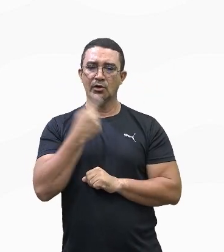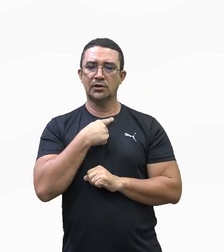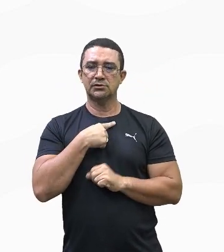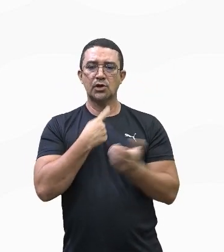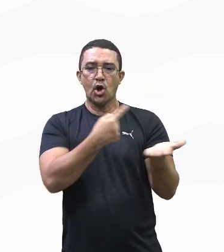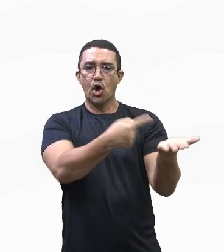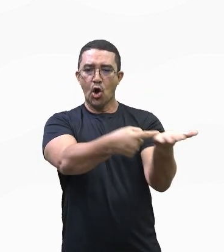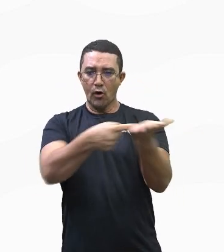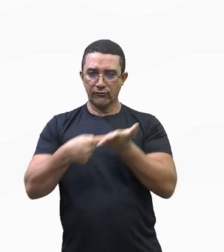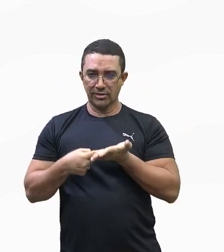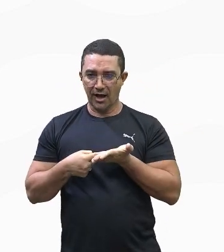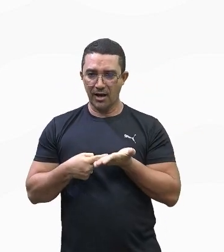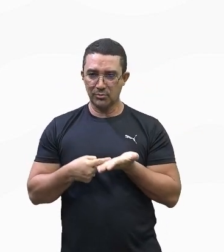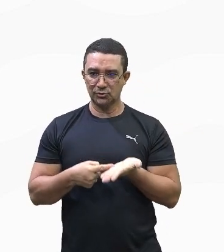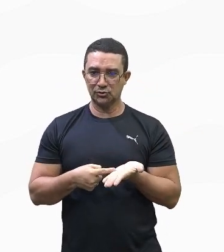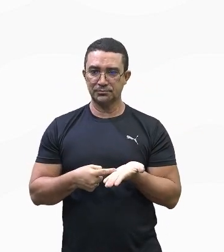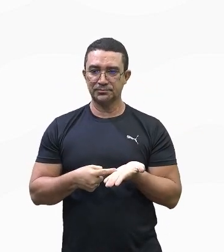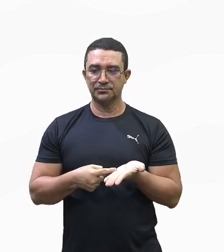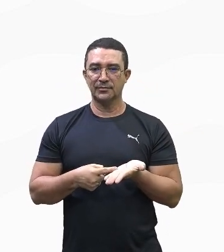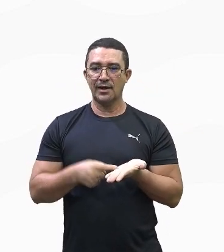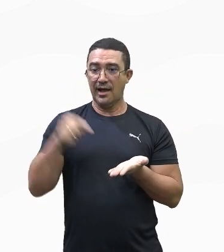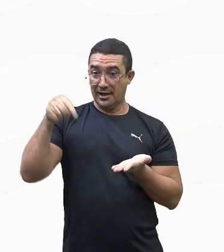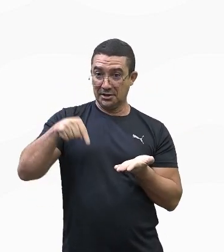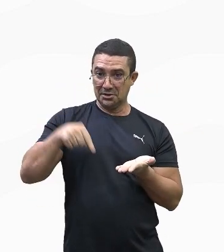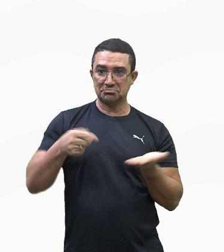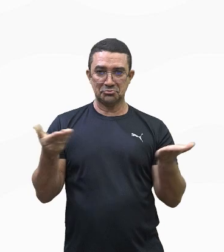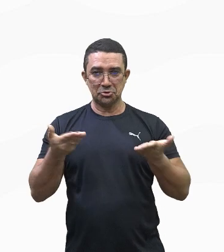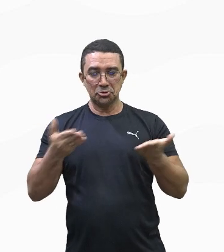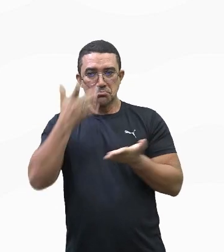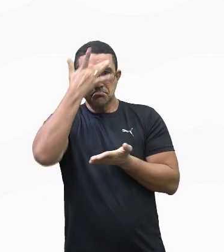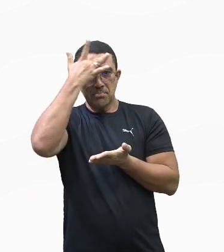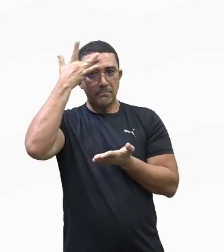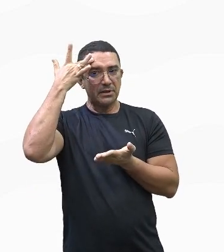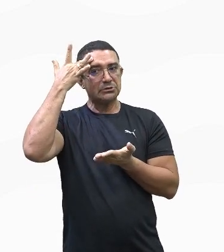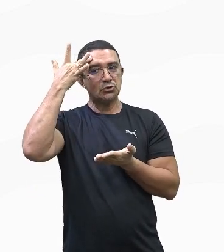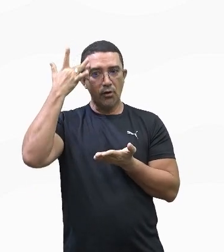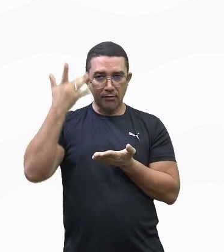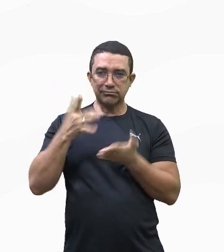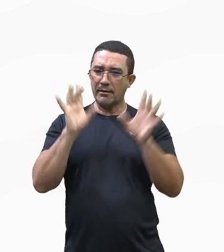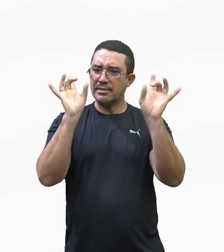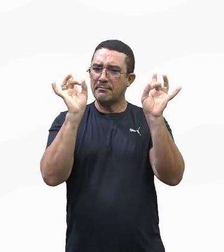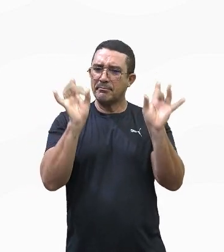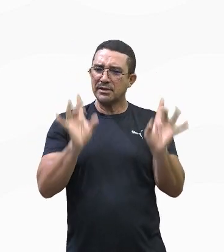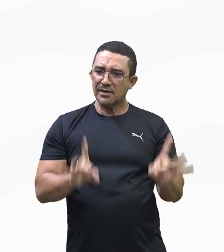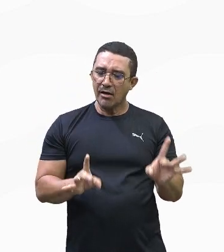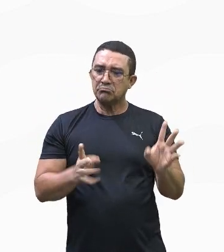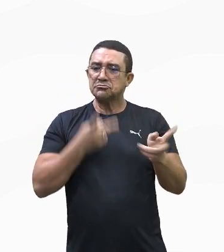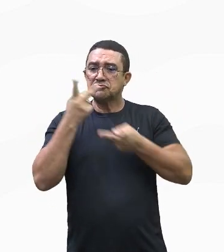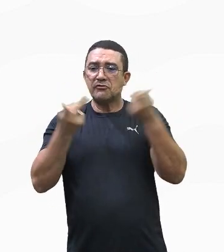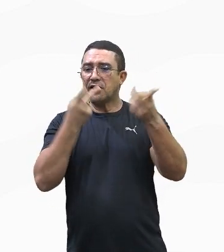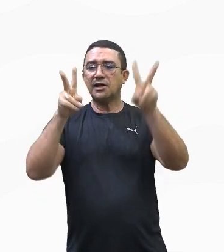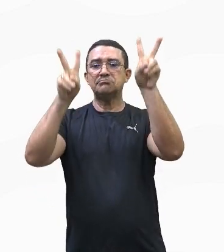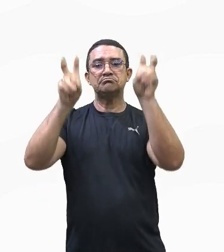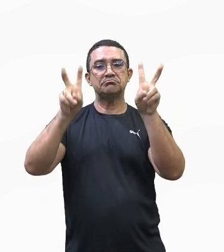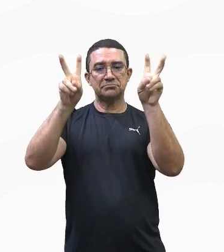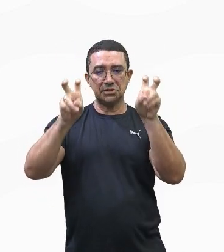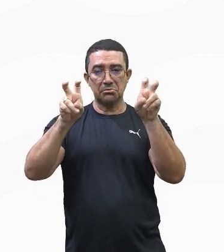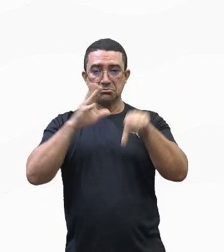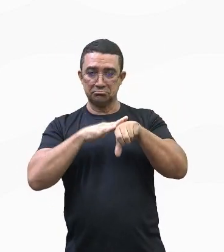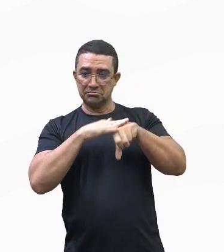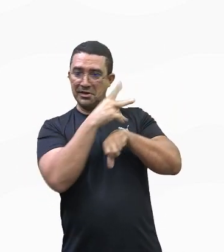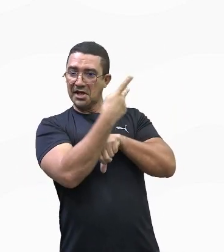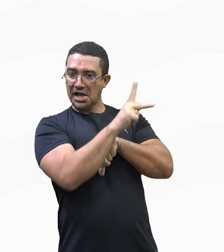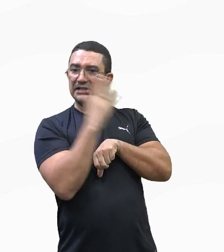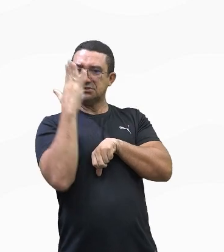aqui, né, no nosso estúdio, uma pessoa super especial que vai falar, né, com toda a propriedade